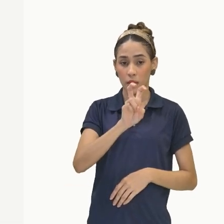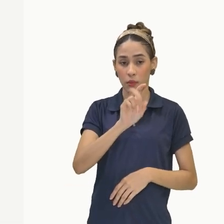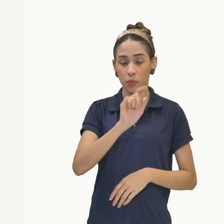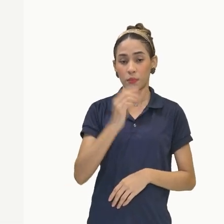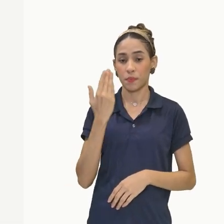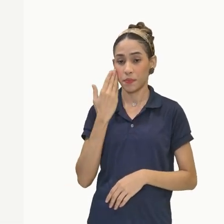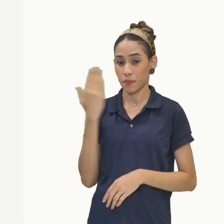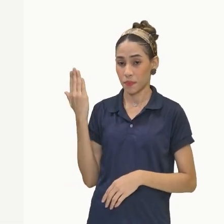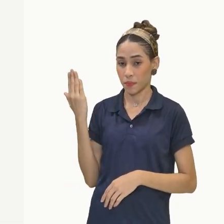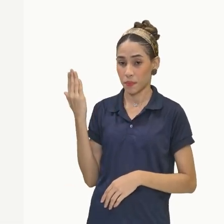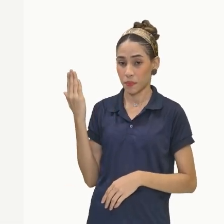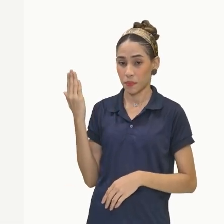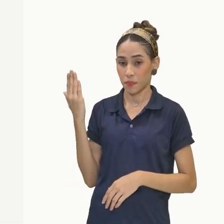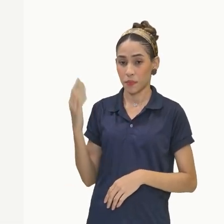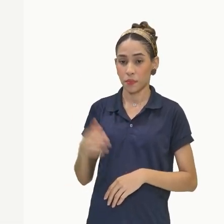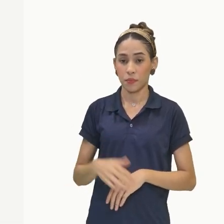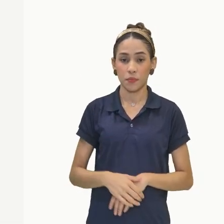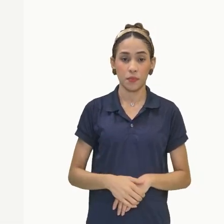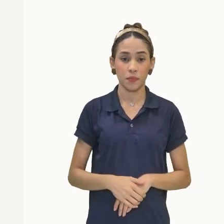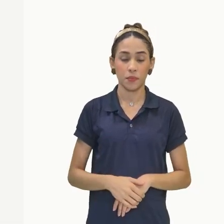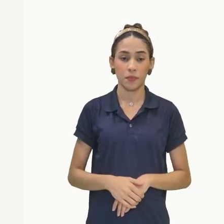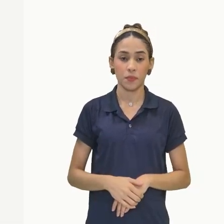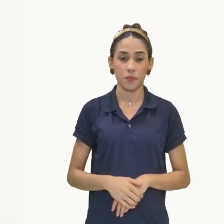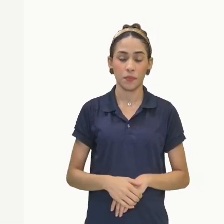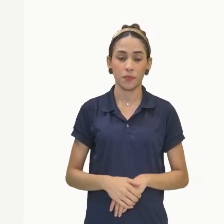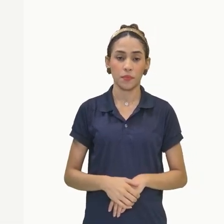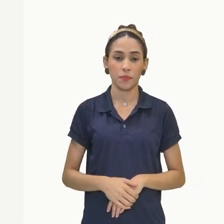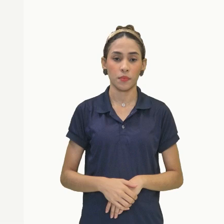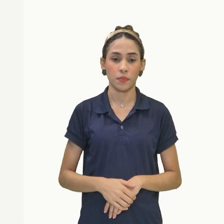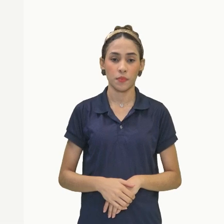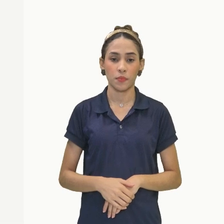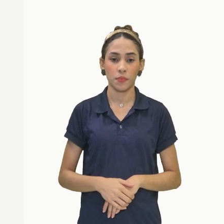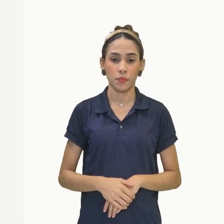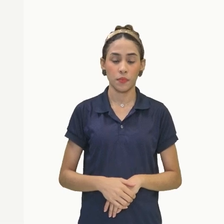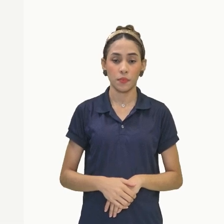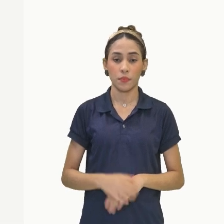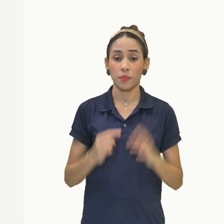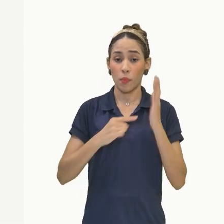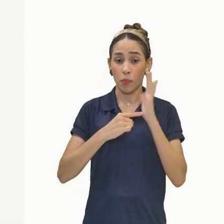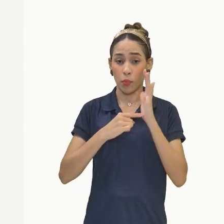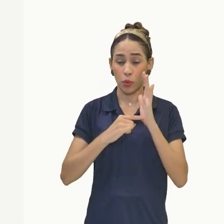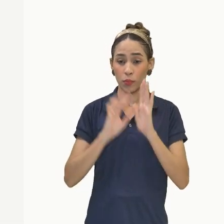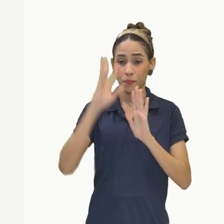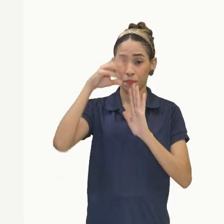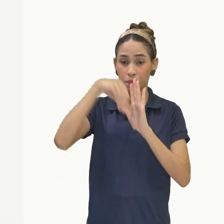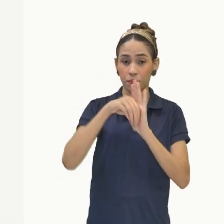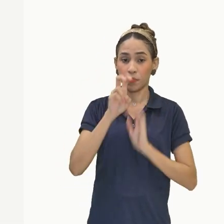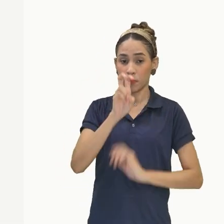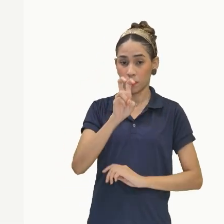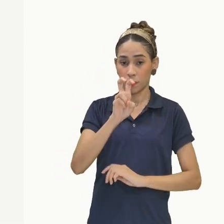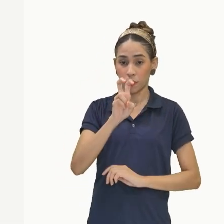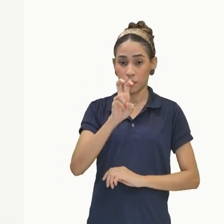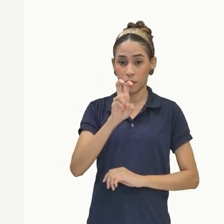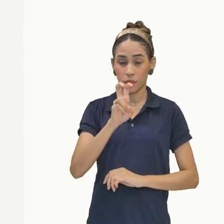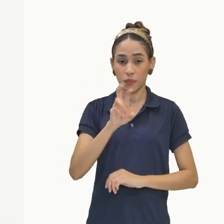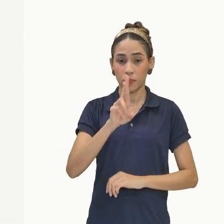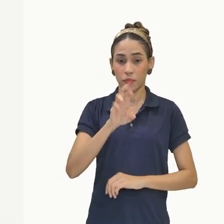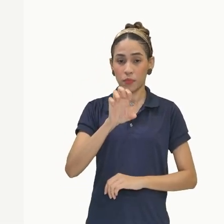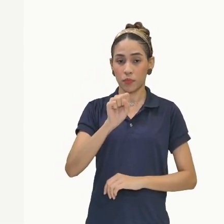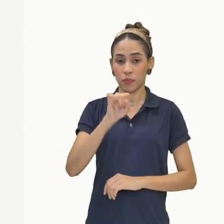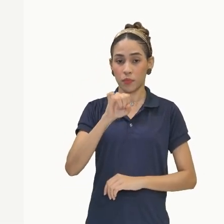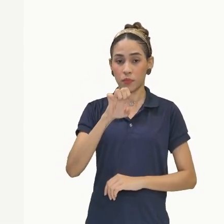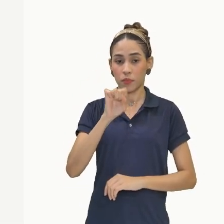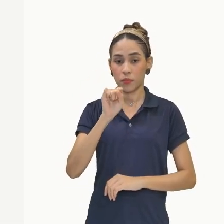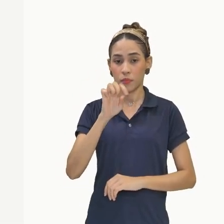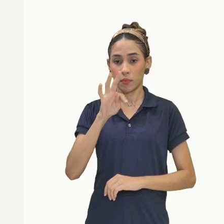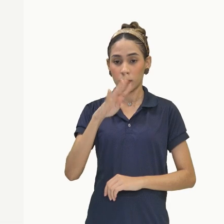ohms. Está lá no enunciado da questão. O motor tem uma resistência interna de 5 ohms. Então eu vou calcular essa